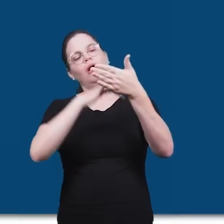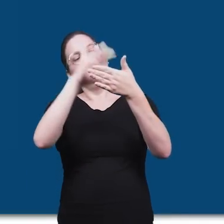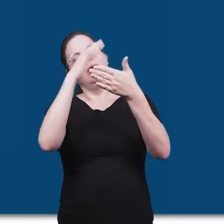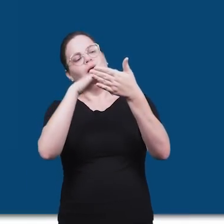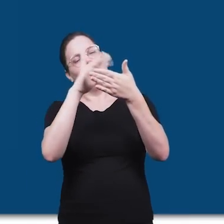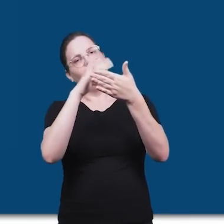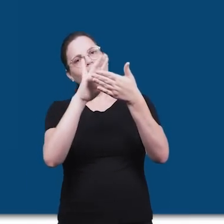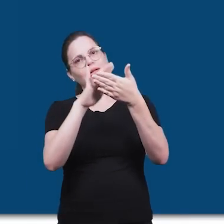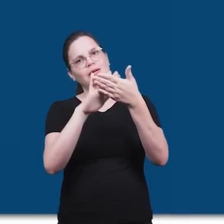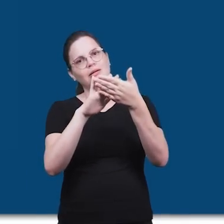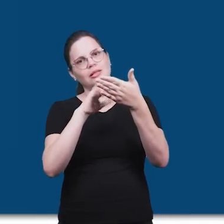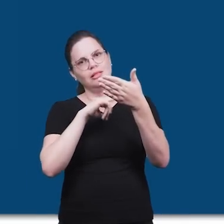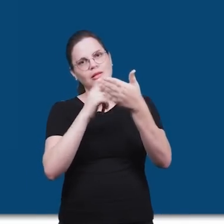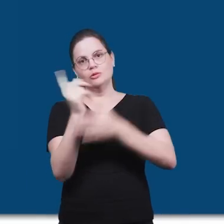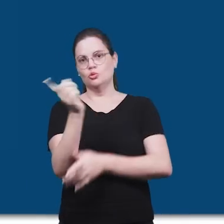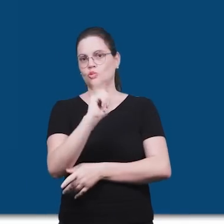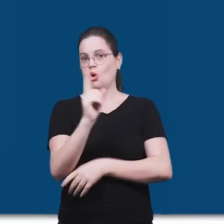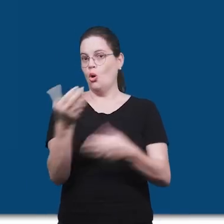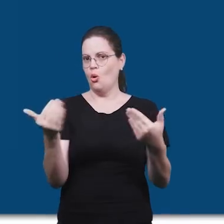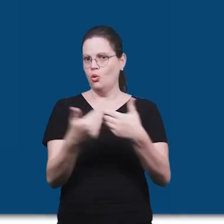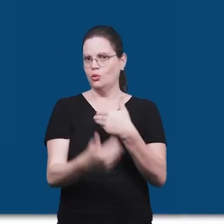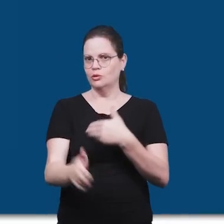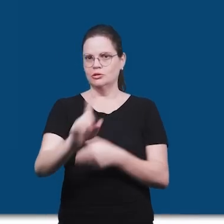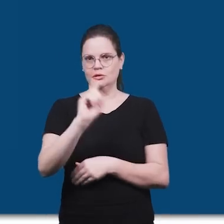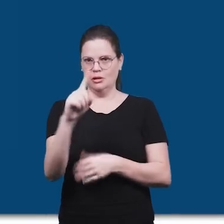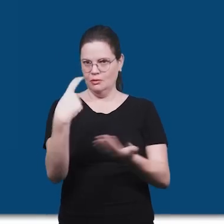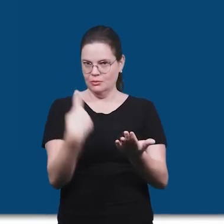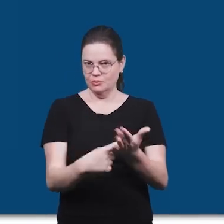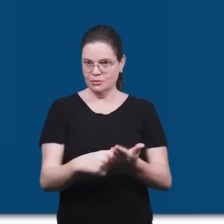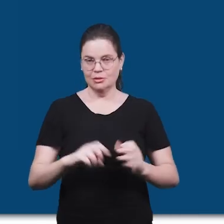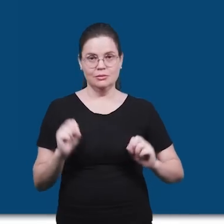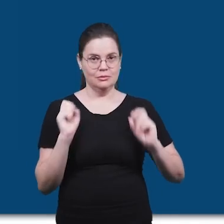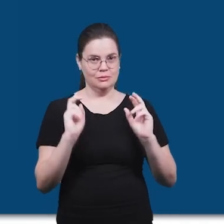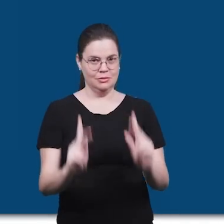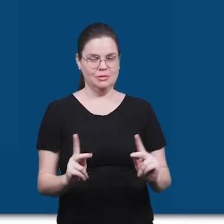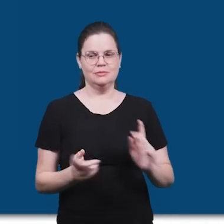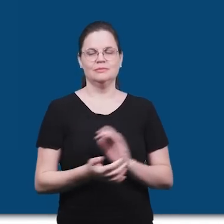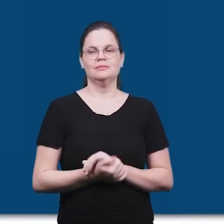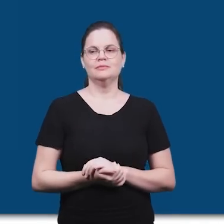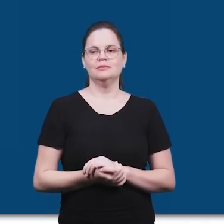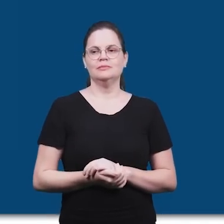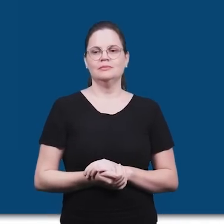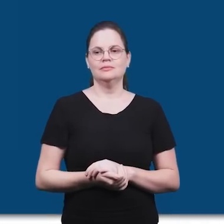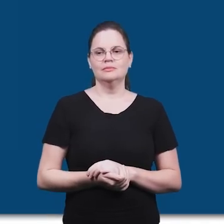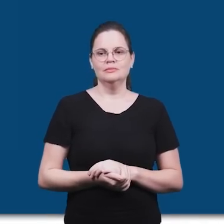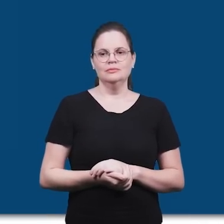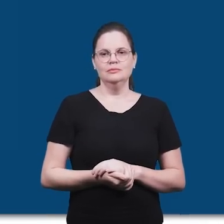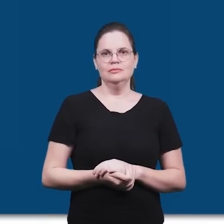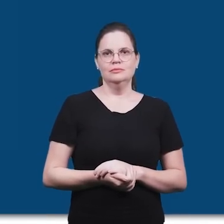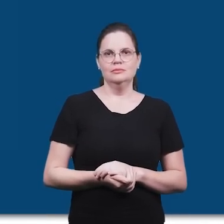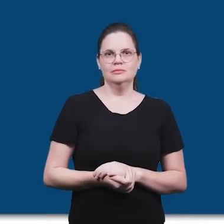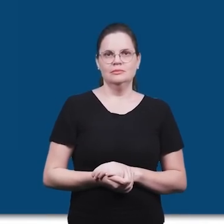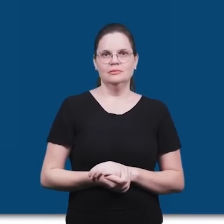Tem. A partir de hoje não vai mais ficar, combinado? Sabe por quê?